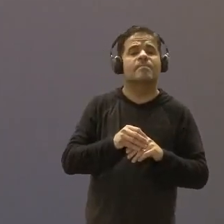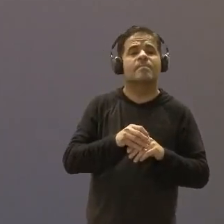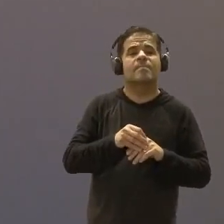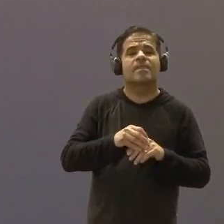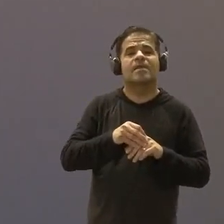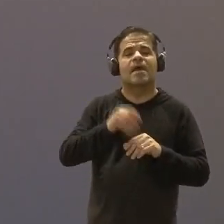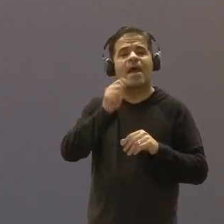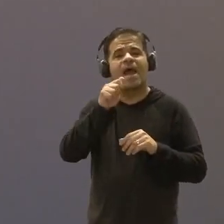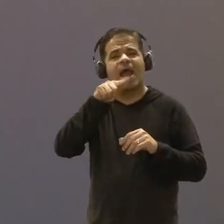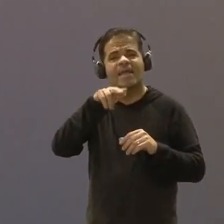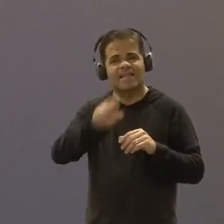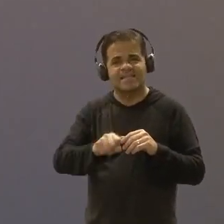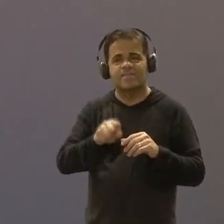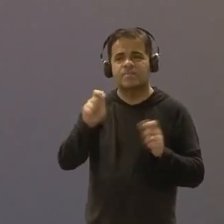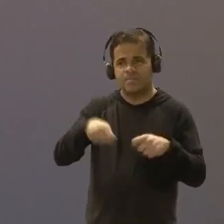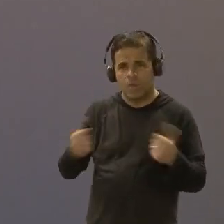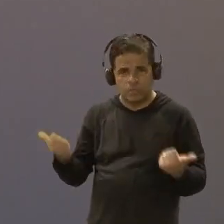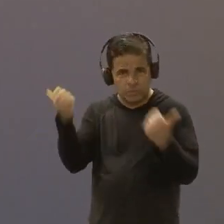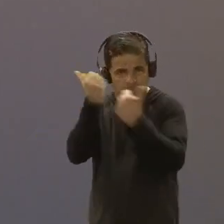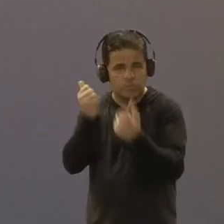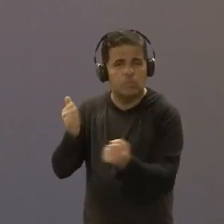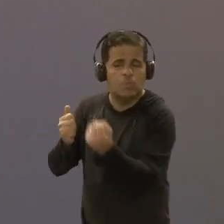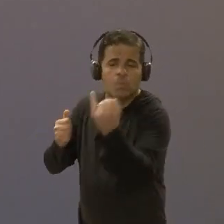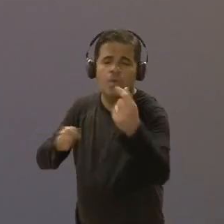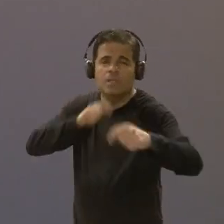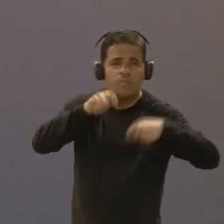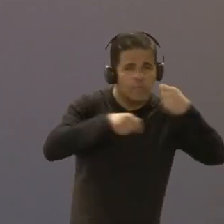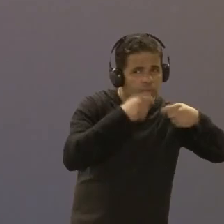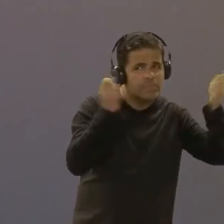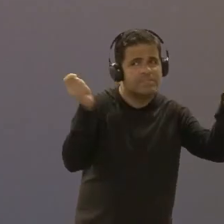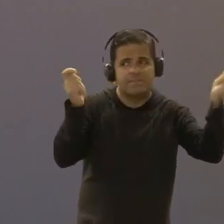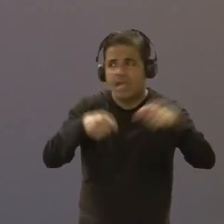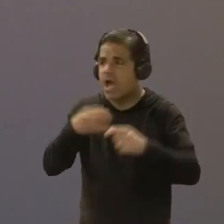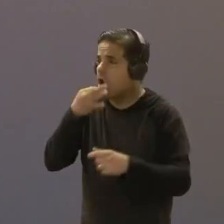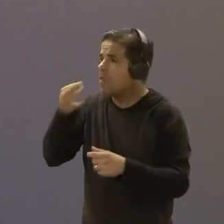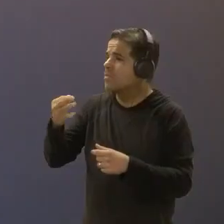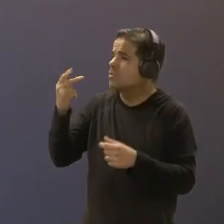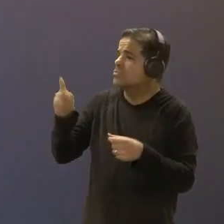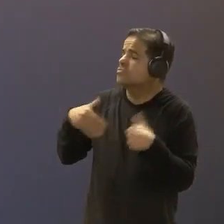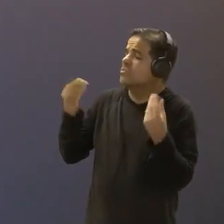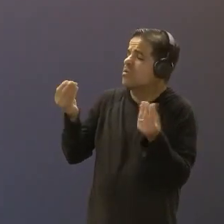Agnes Friaça, você pode substituir quantas refeições quiser? O que você acha?